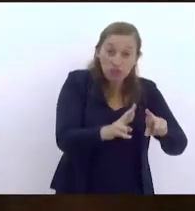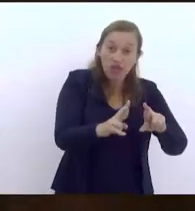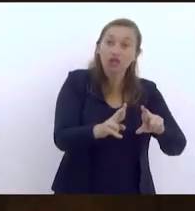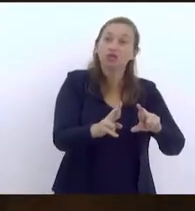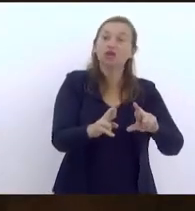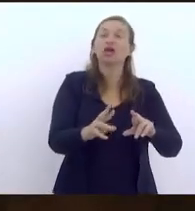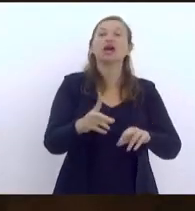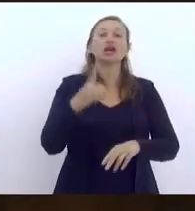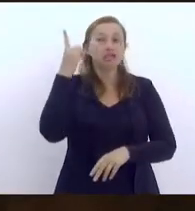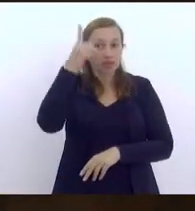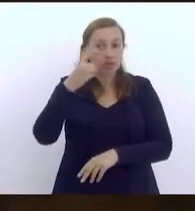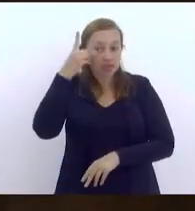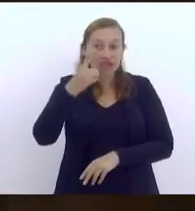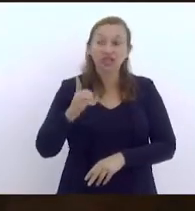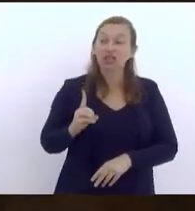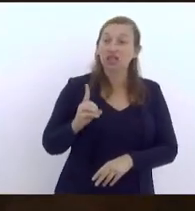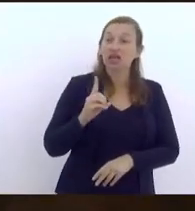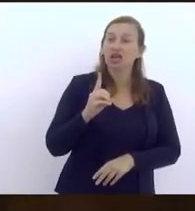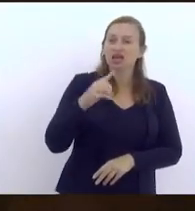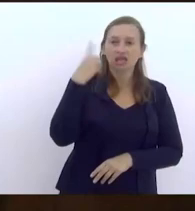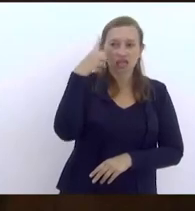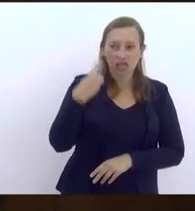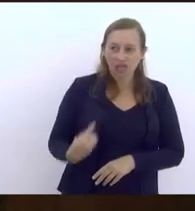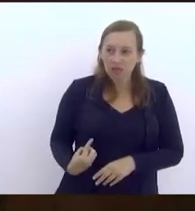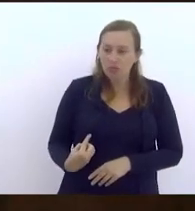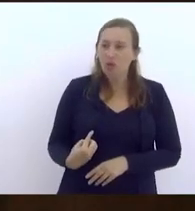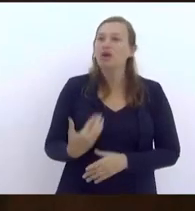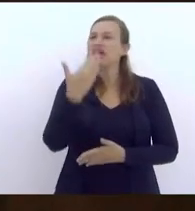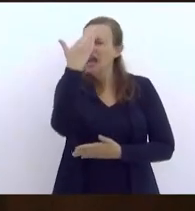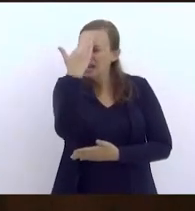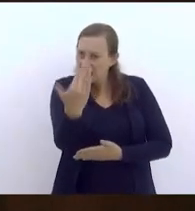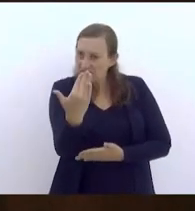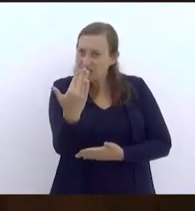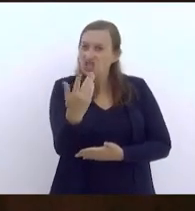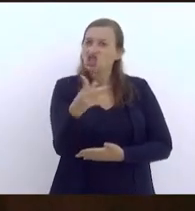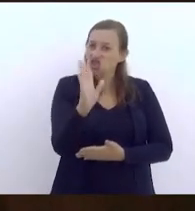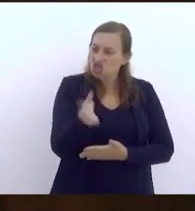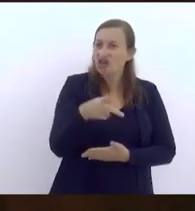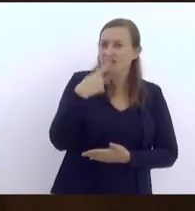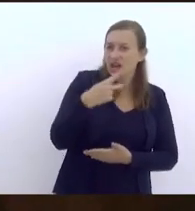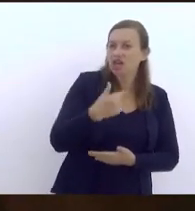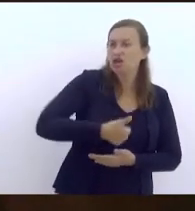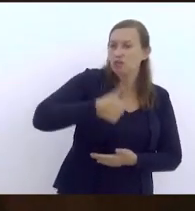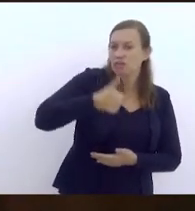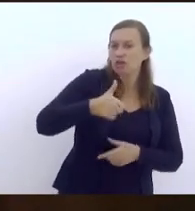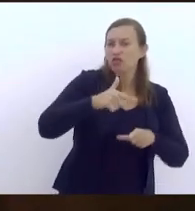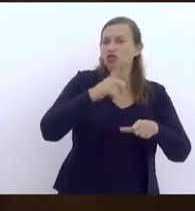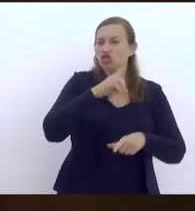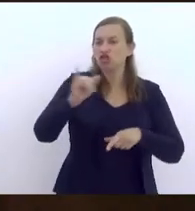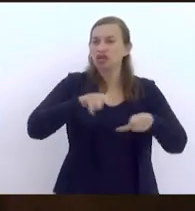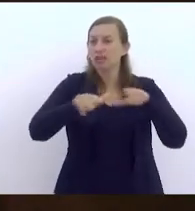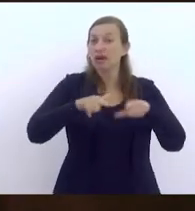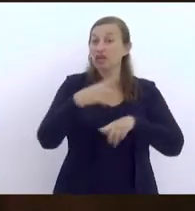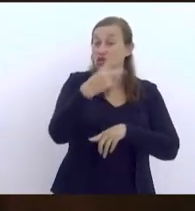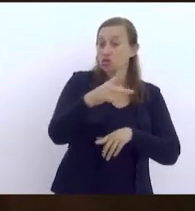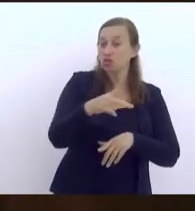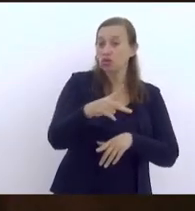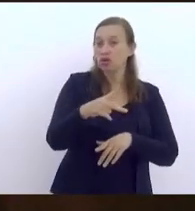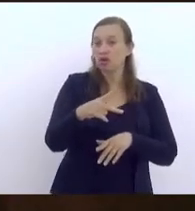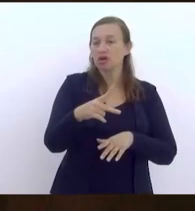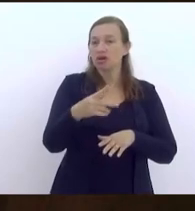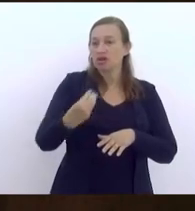absolutamente a deputada Dani Balbi, falo isso. E como agradeço, e falei isso para ela no primeiro dia de mandato, falei, sua presença aqui nos